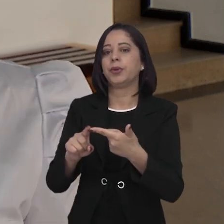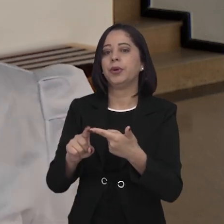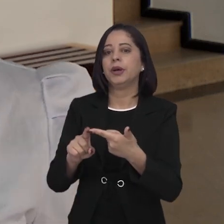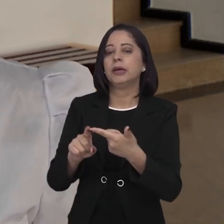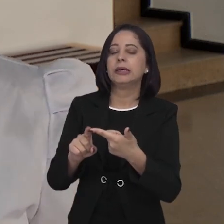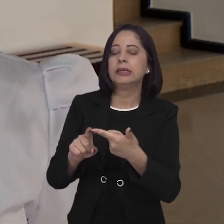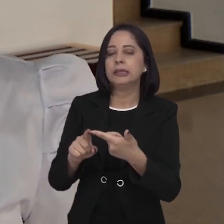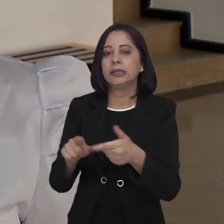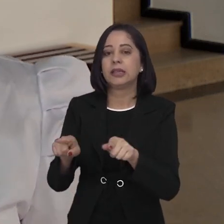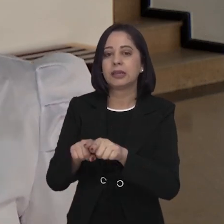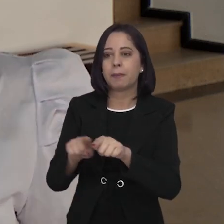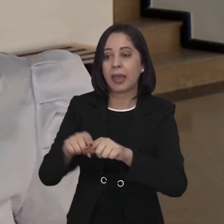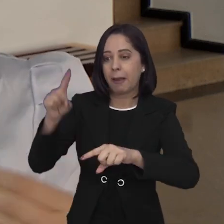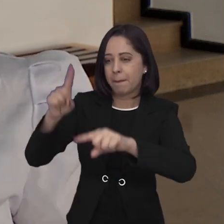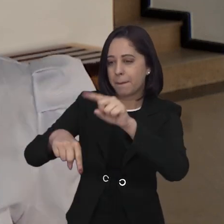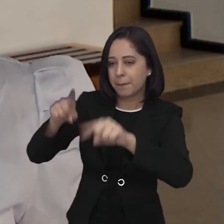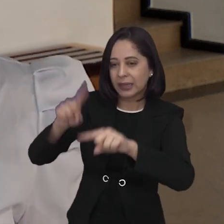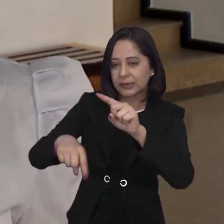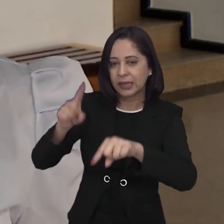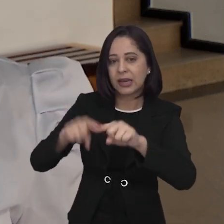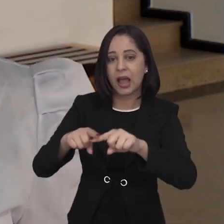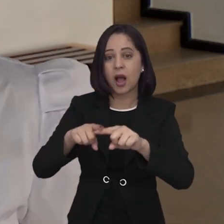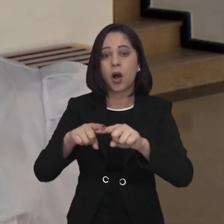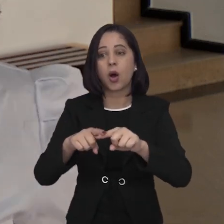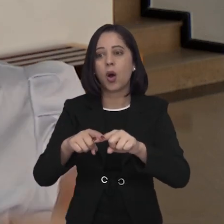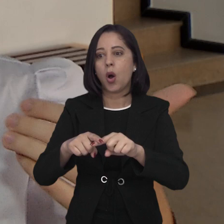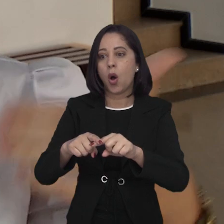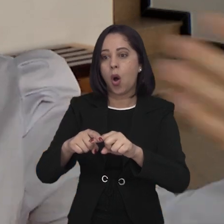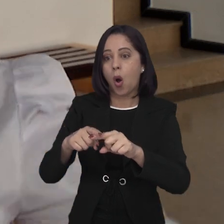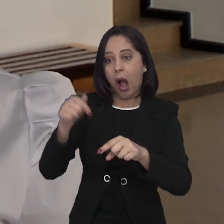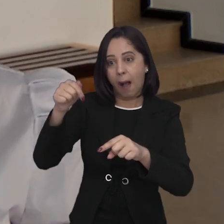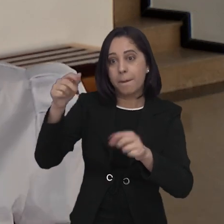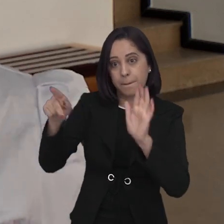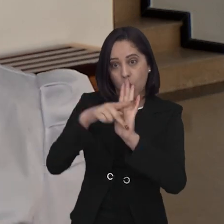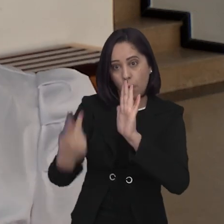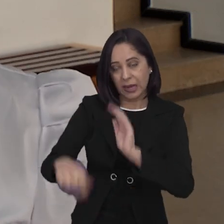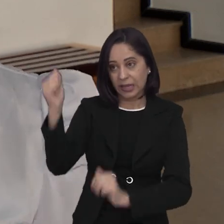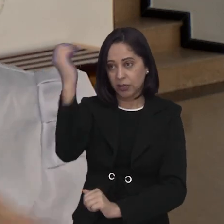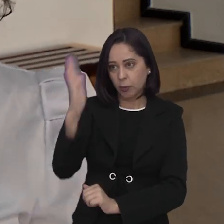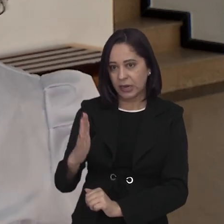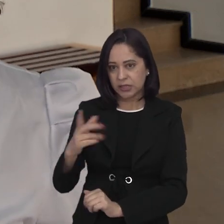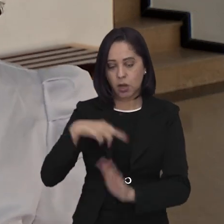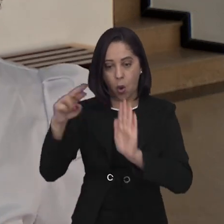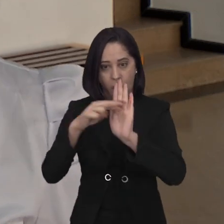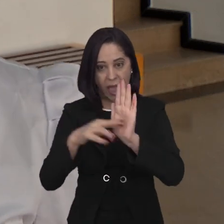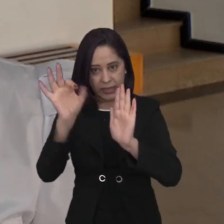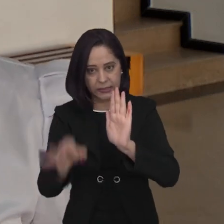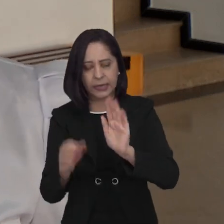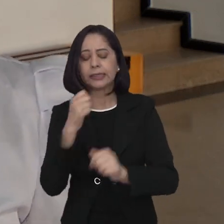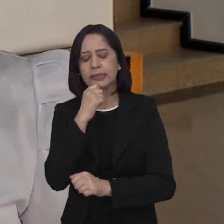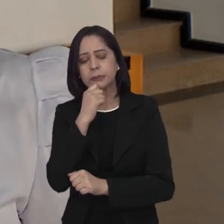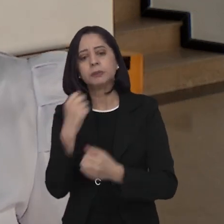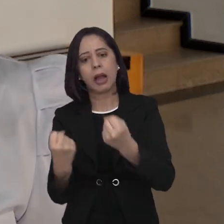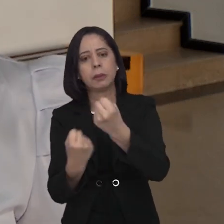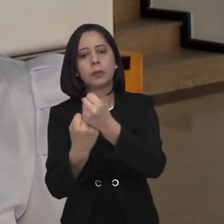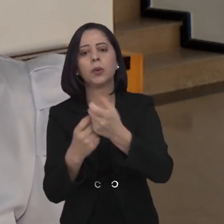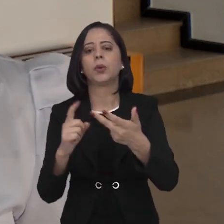de preferência para produtos e serviços nacionais que observem as normas técnicas brasileiras,